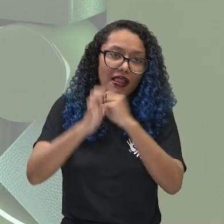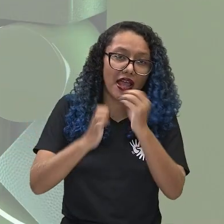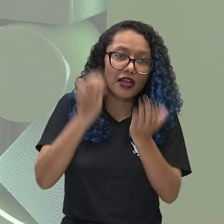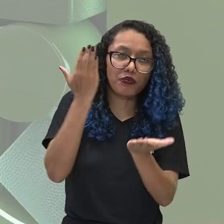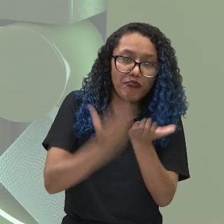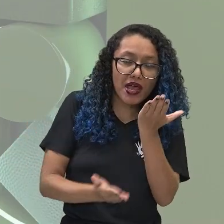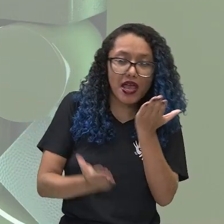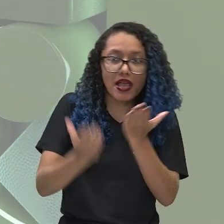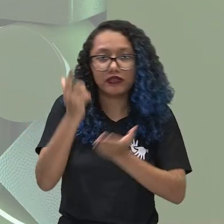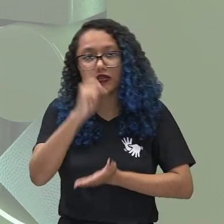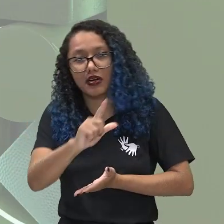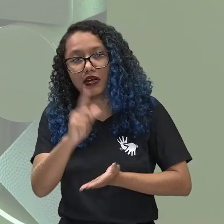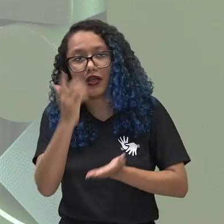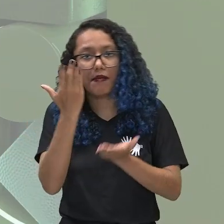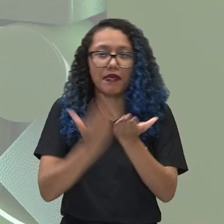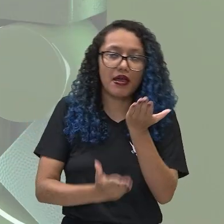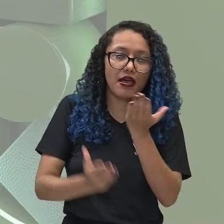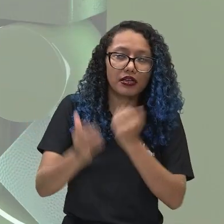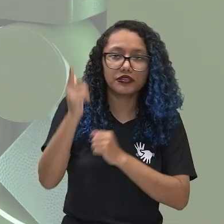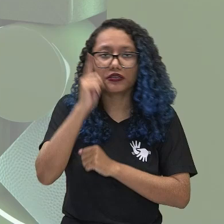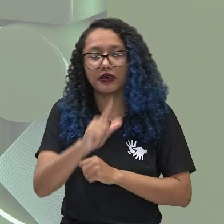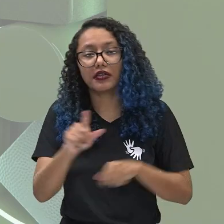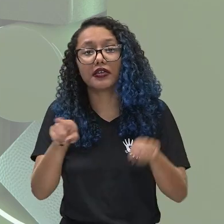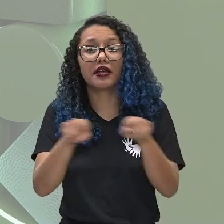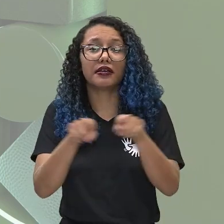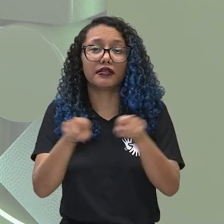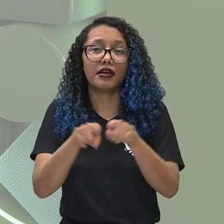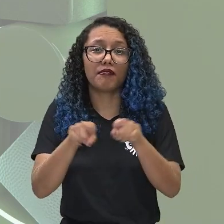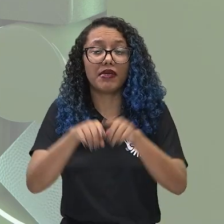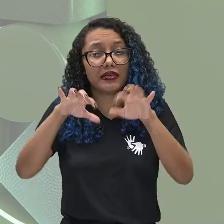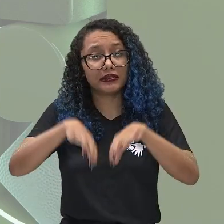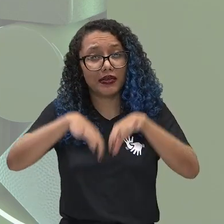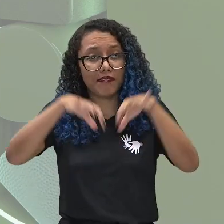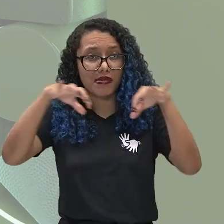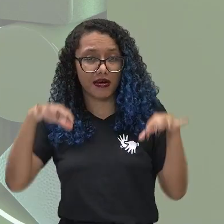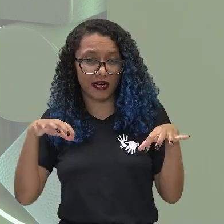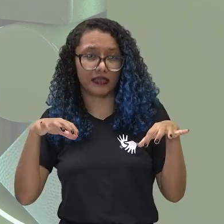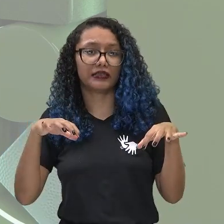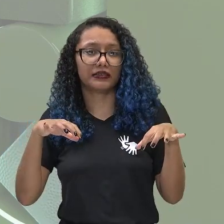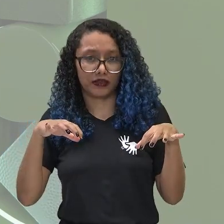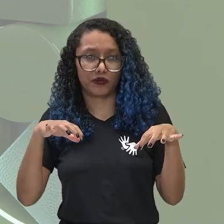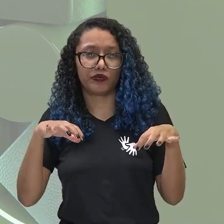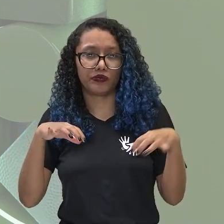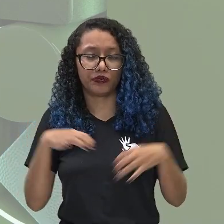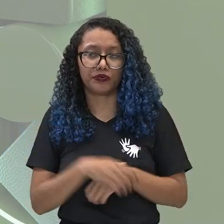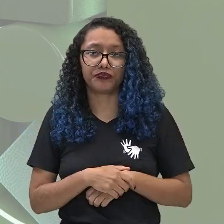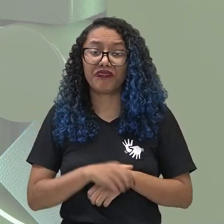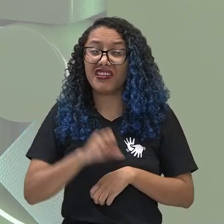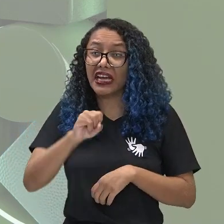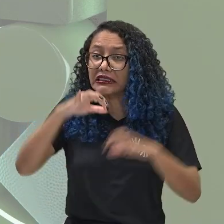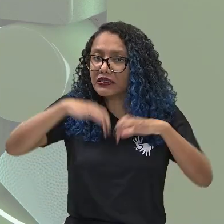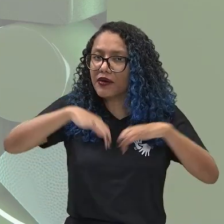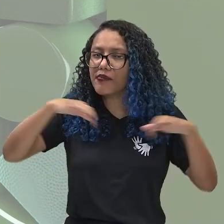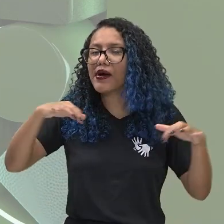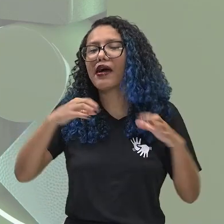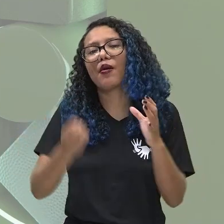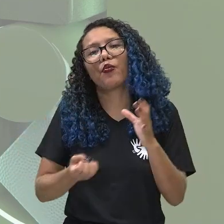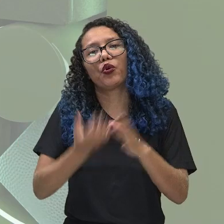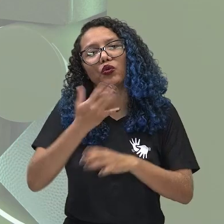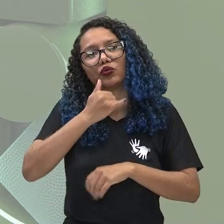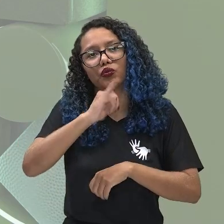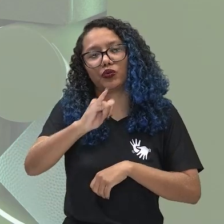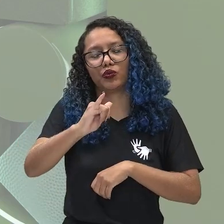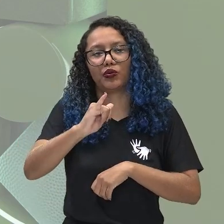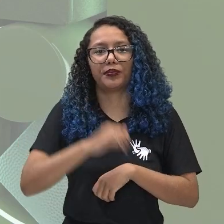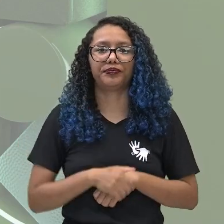nas moléculas, e da dissociação, quando elas se separam, produzindo assim energia. Então, no